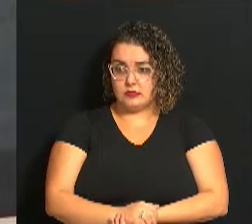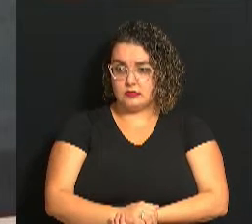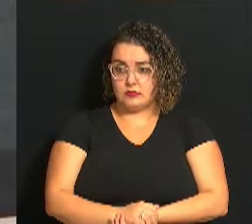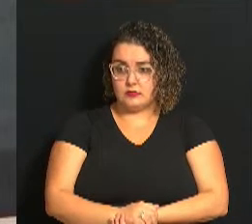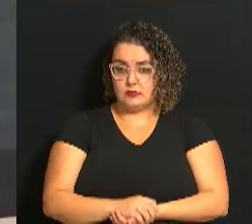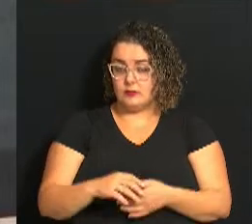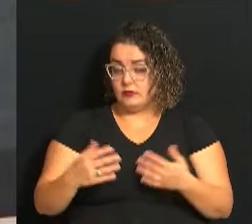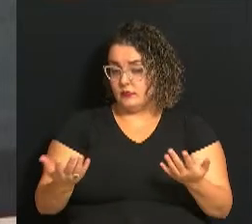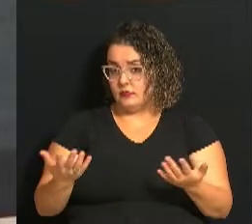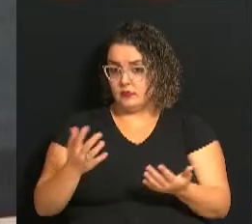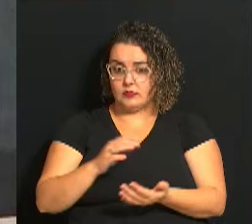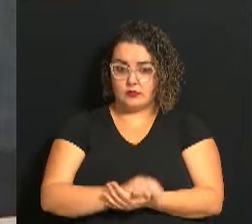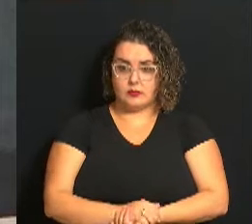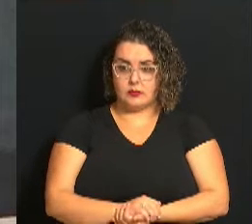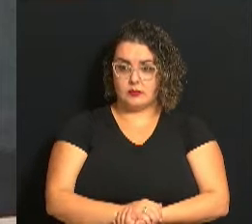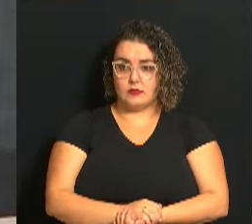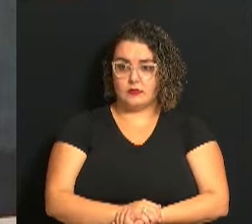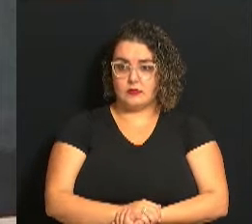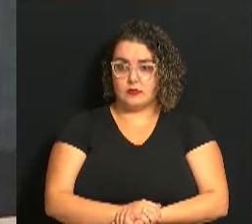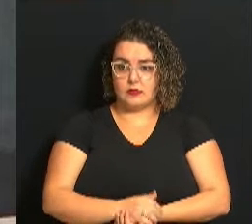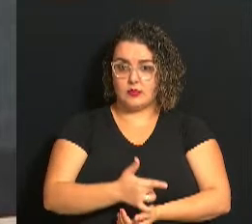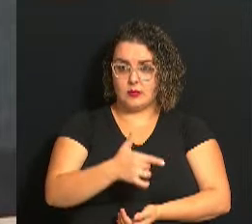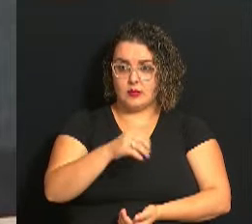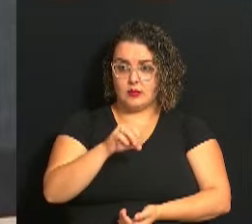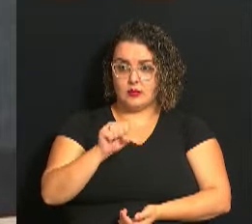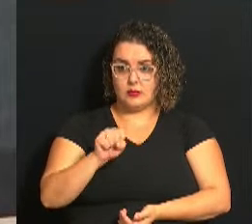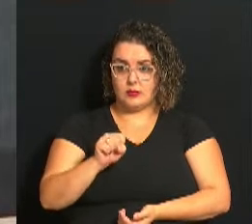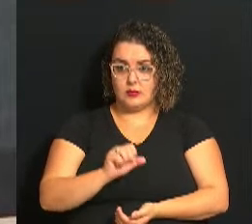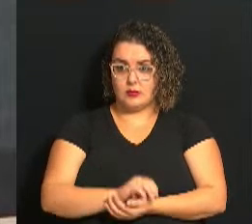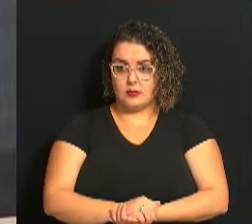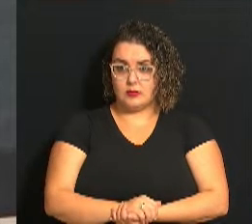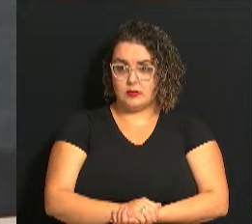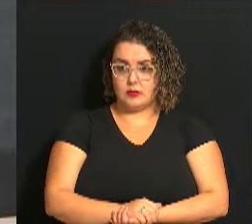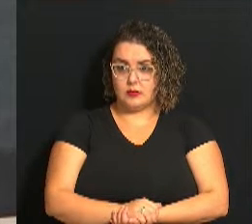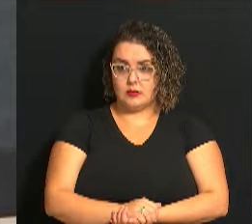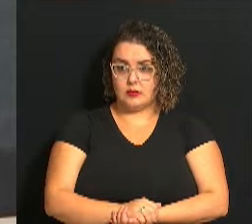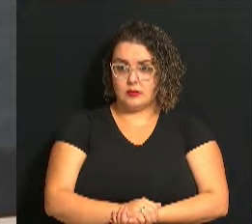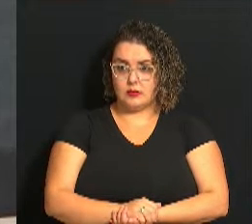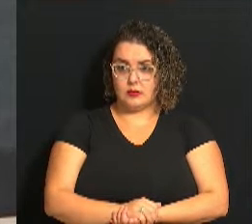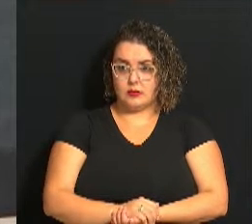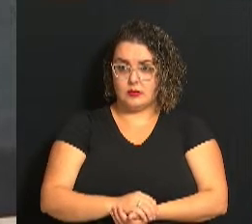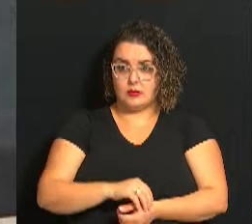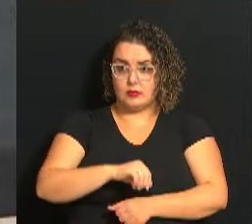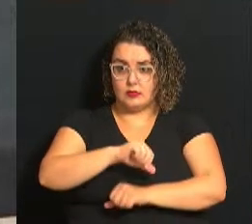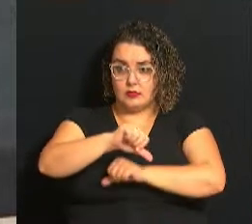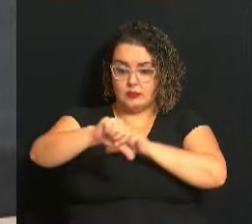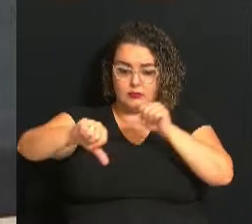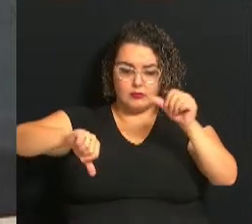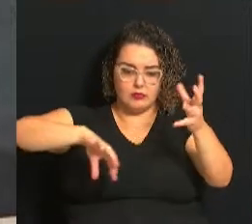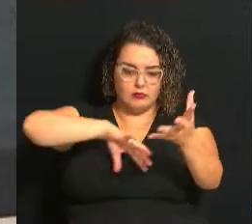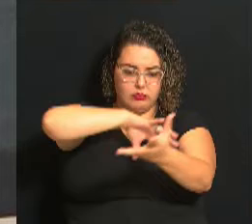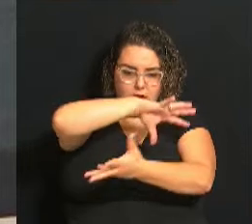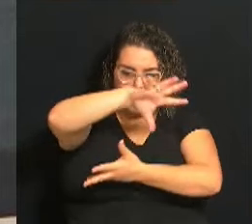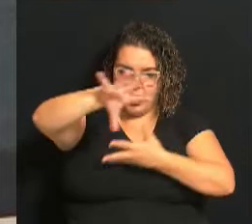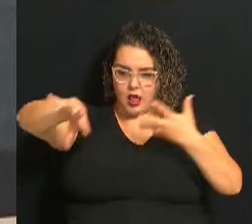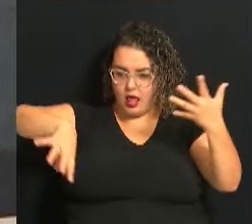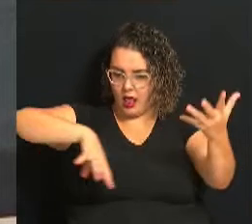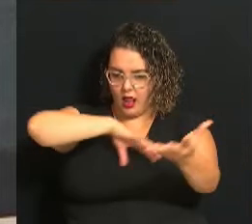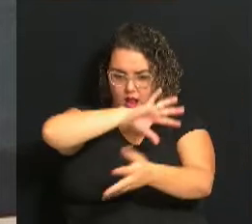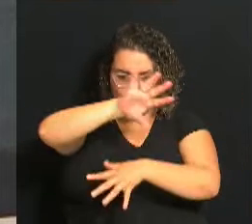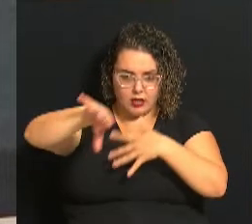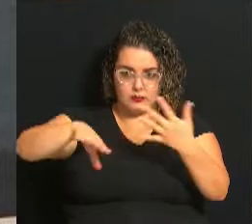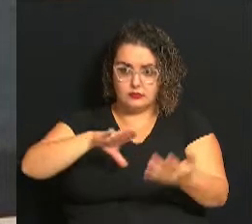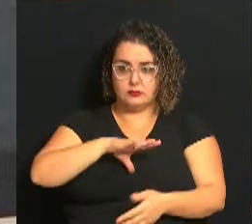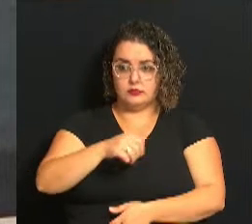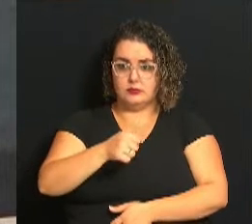Então, a 208 virou a nossa cidade de perna para o ar, em muitos aspectos